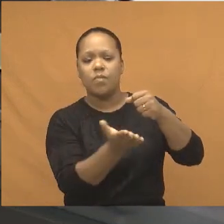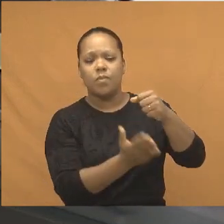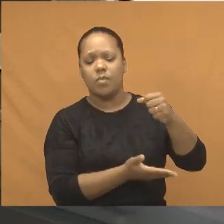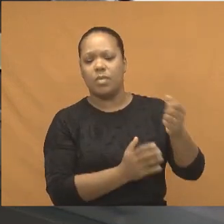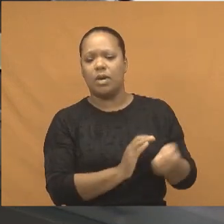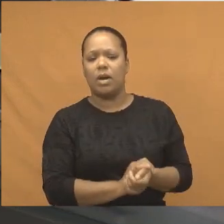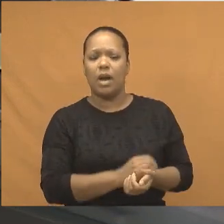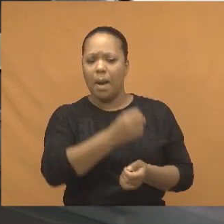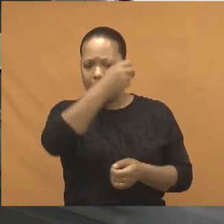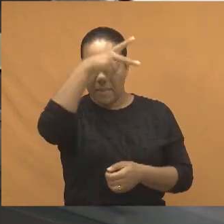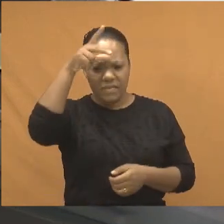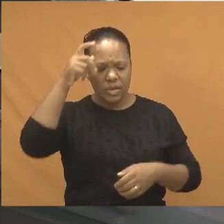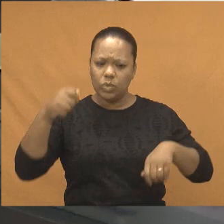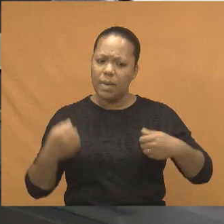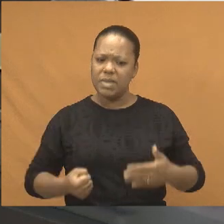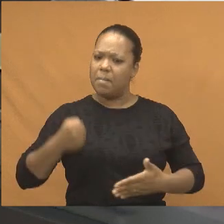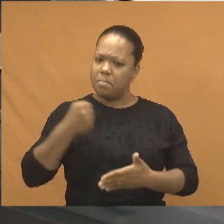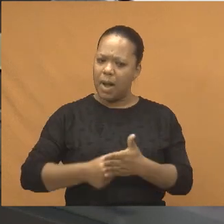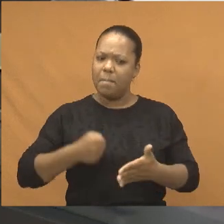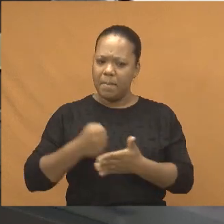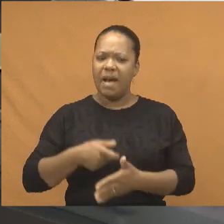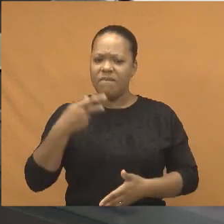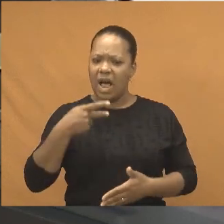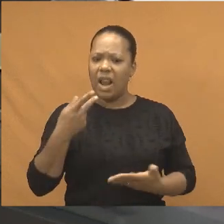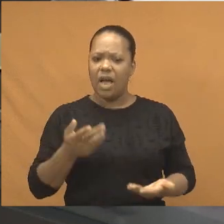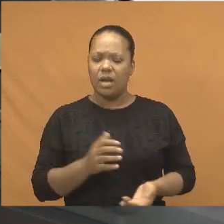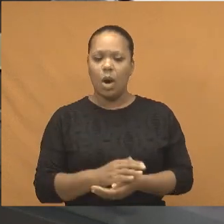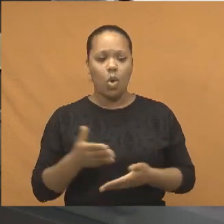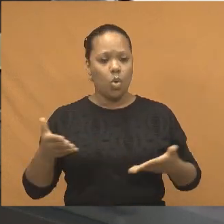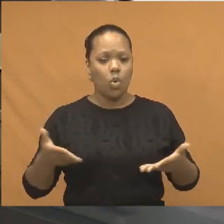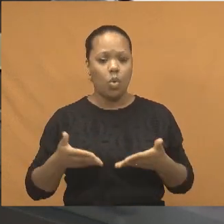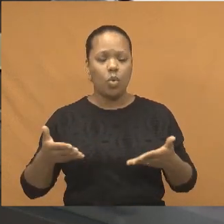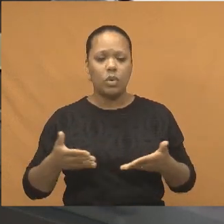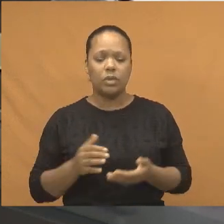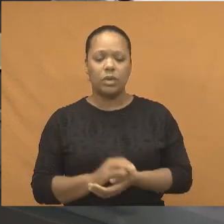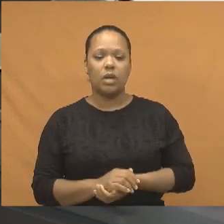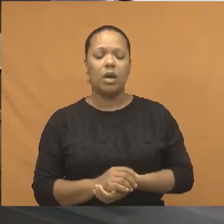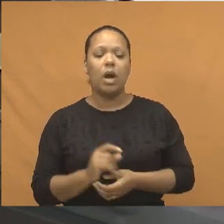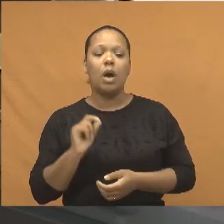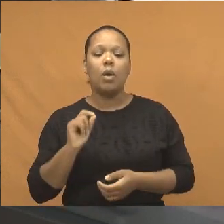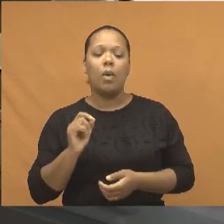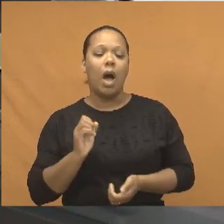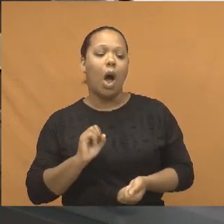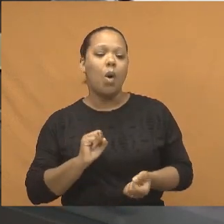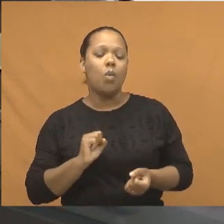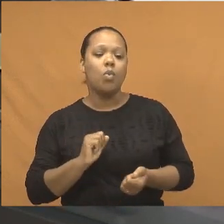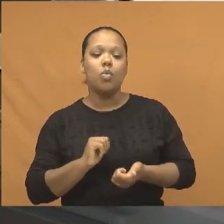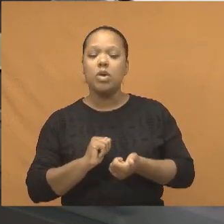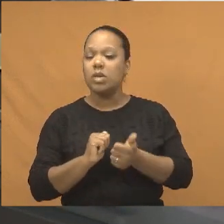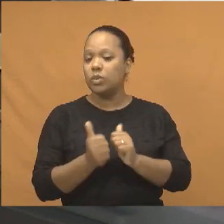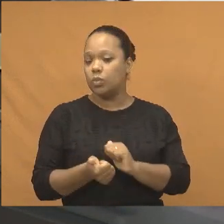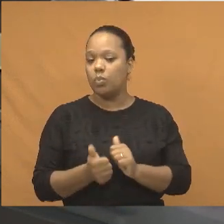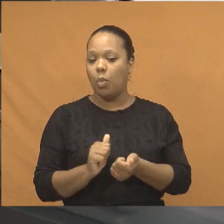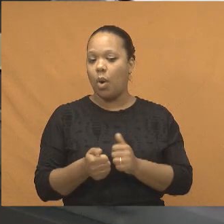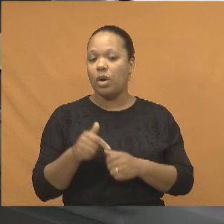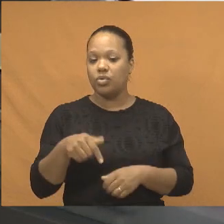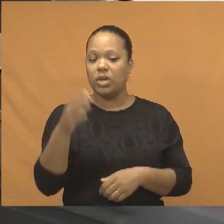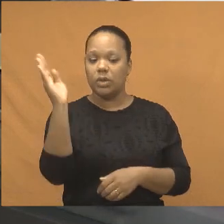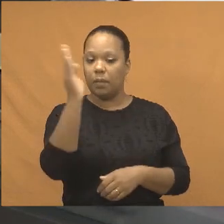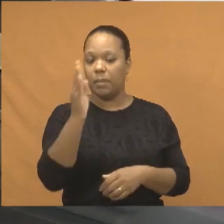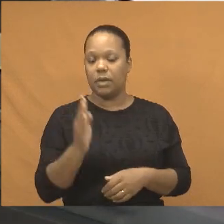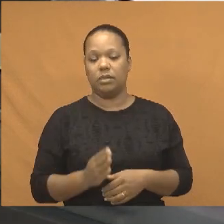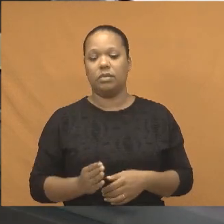cobra ambiental. Então perceba o seguinte, hoje, qual o esporte que é mais evidenciado no